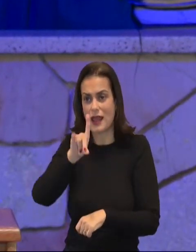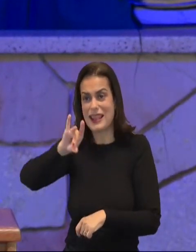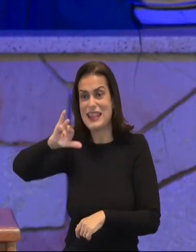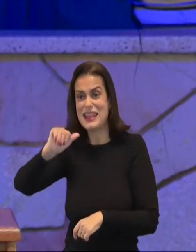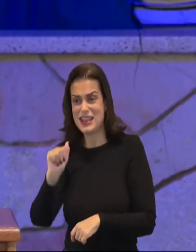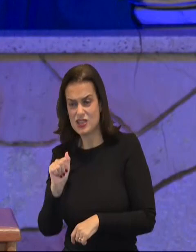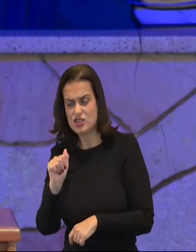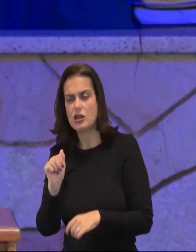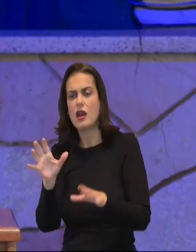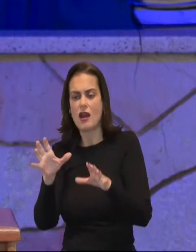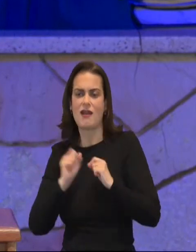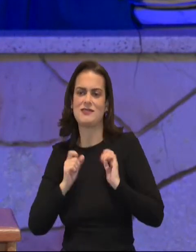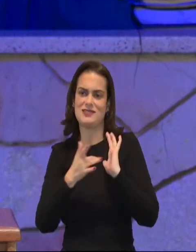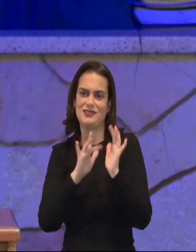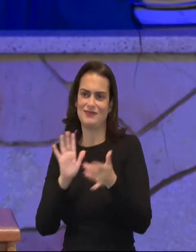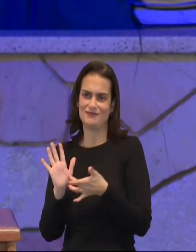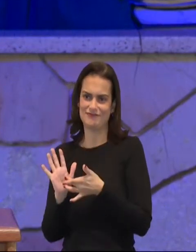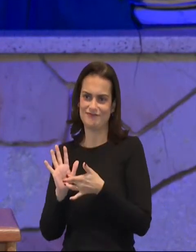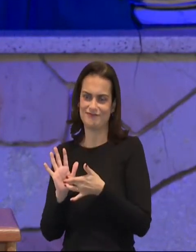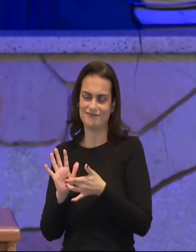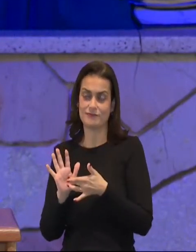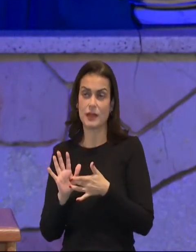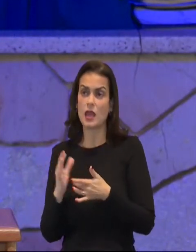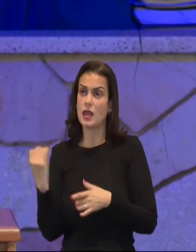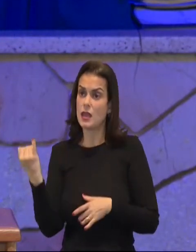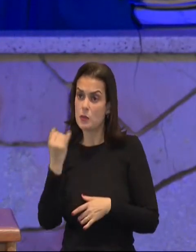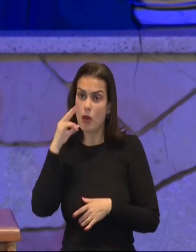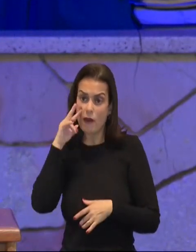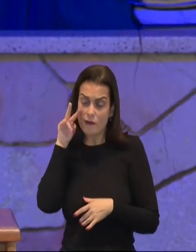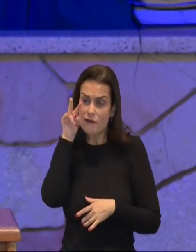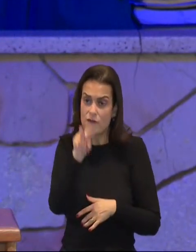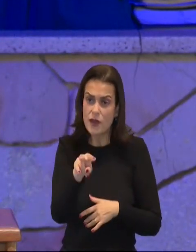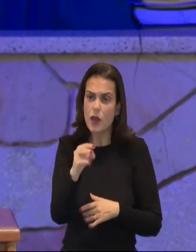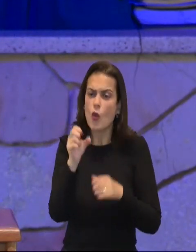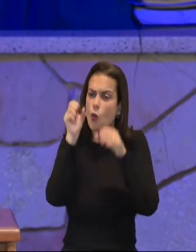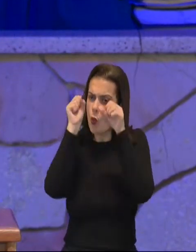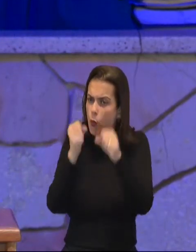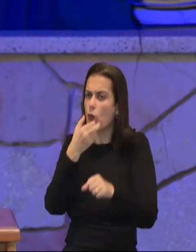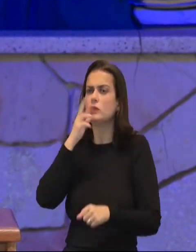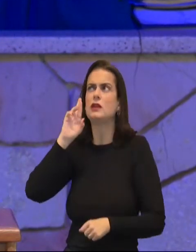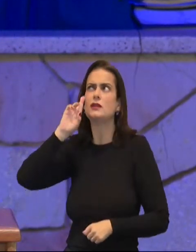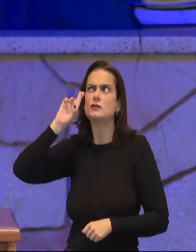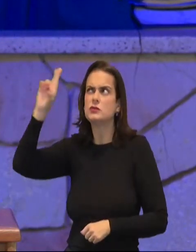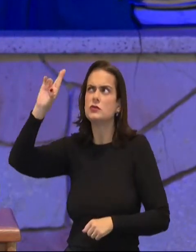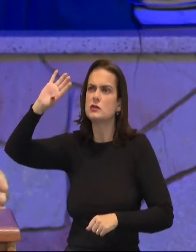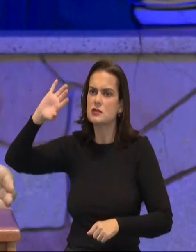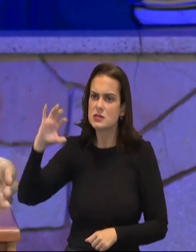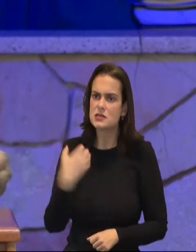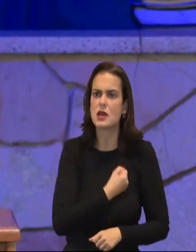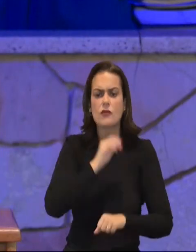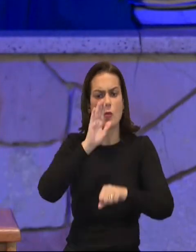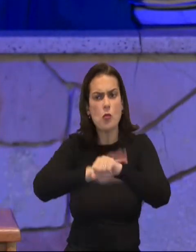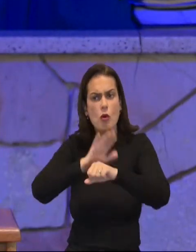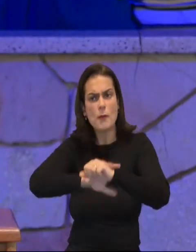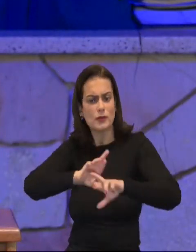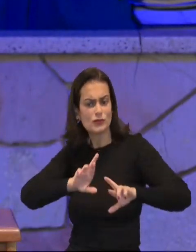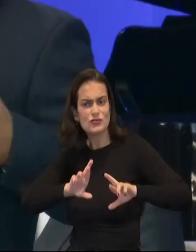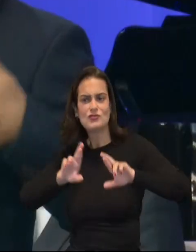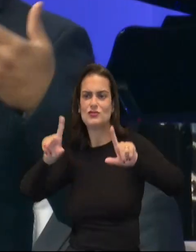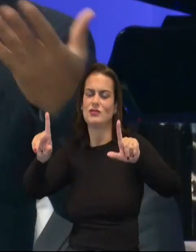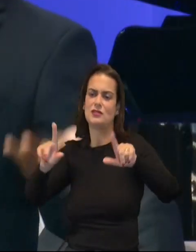ao Senhor. Amados irmãos, que coisa interessante. Como o poder de Deus salva em momentos diferentes e